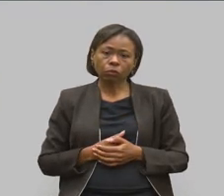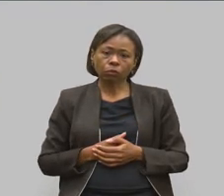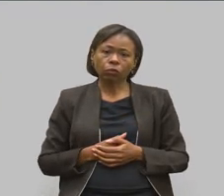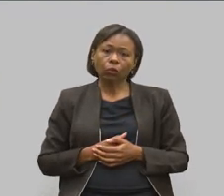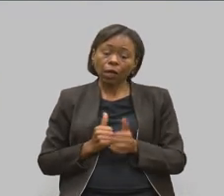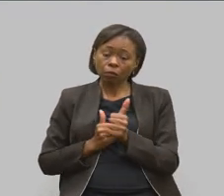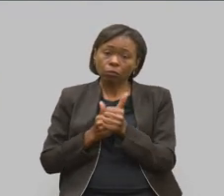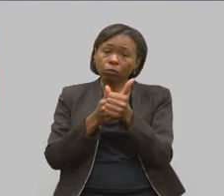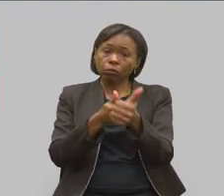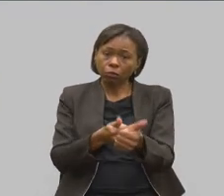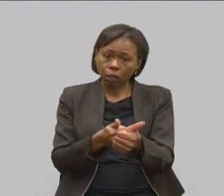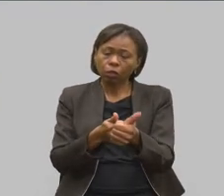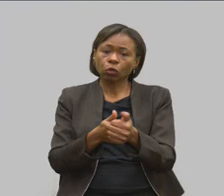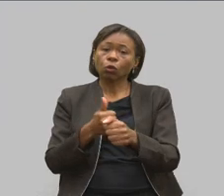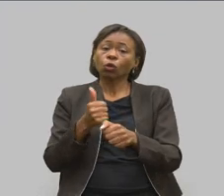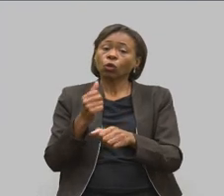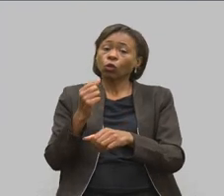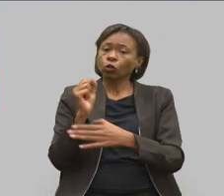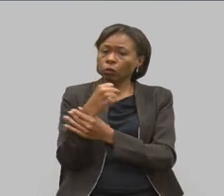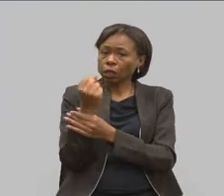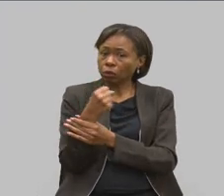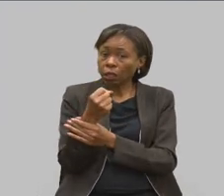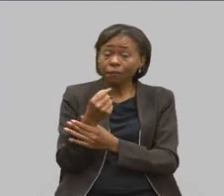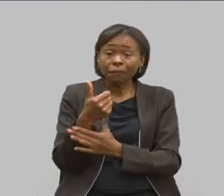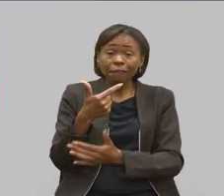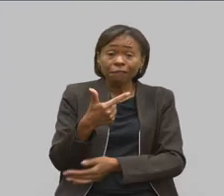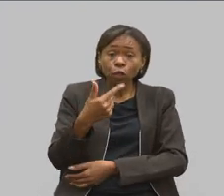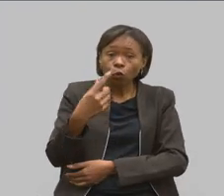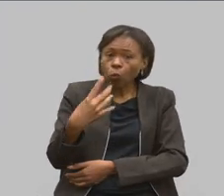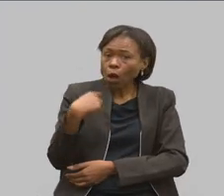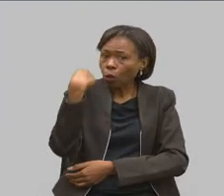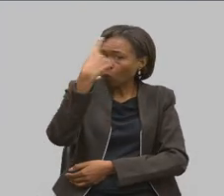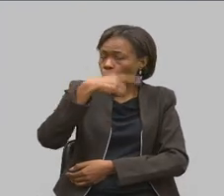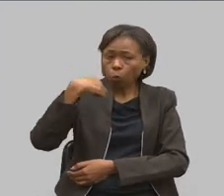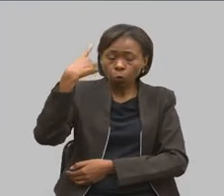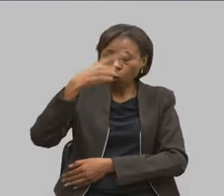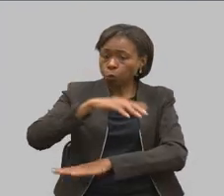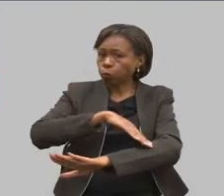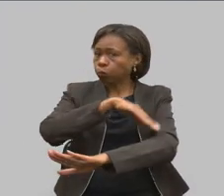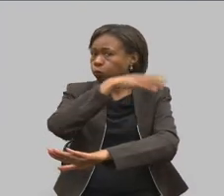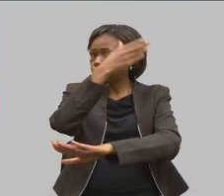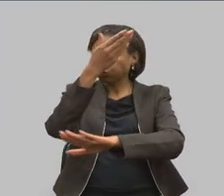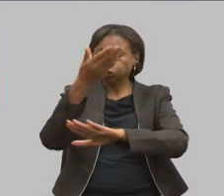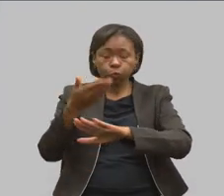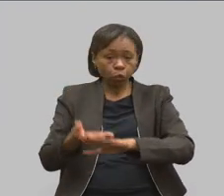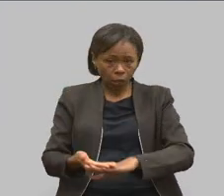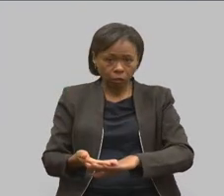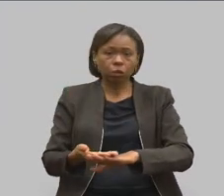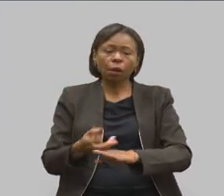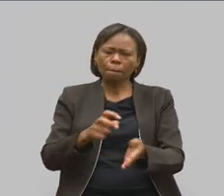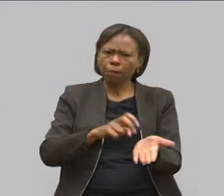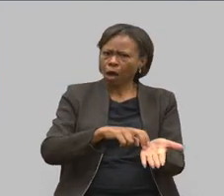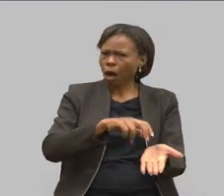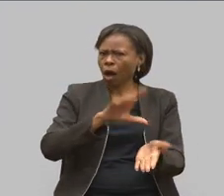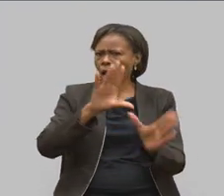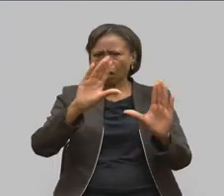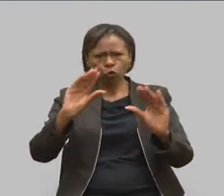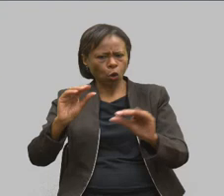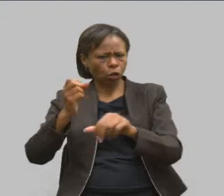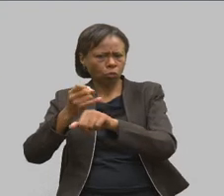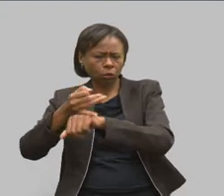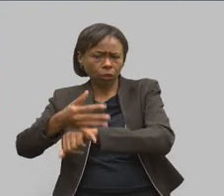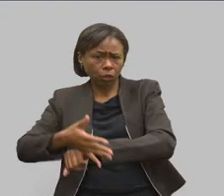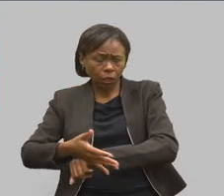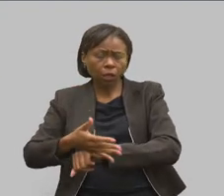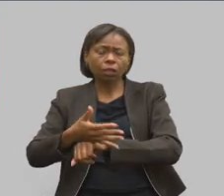fisioterapeutas 24 horas nos turnos de urnos espertino e noturno perfazendo então eh